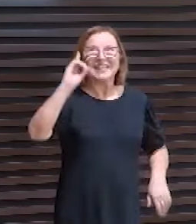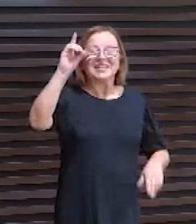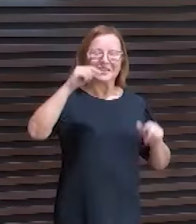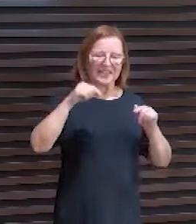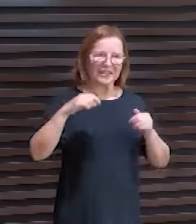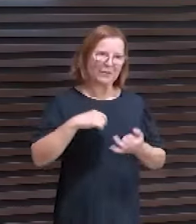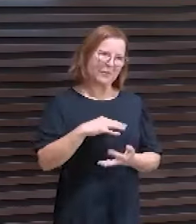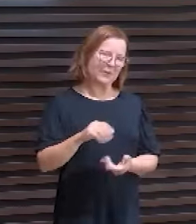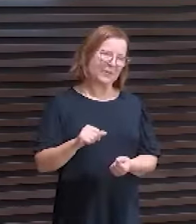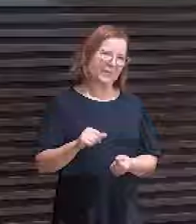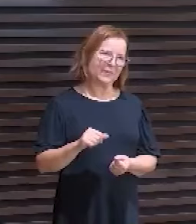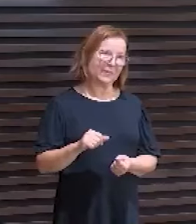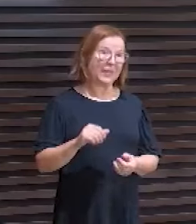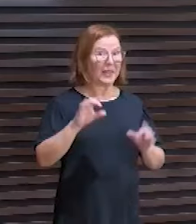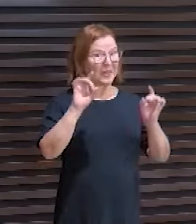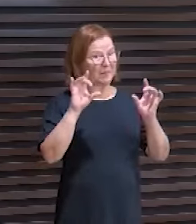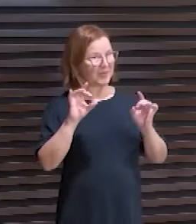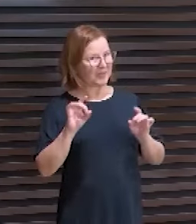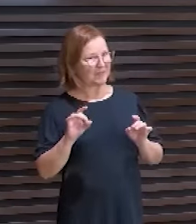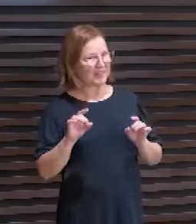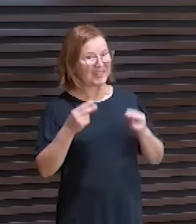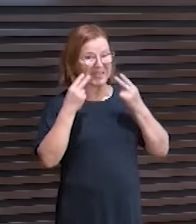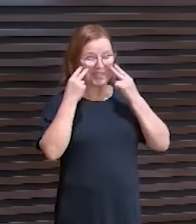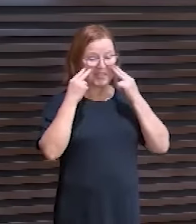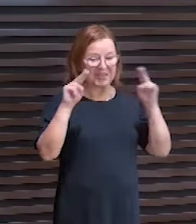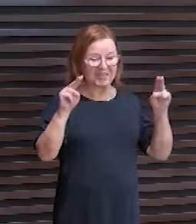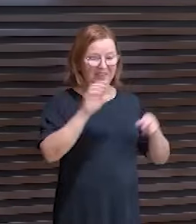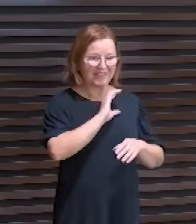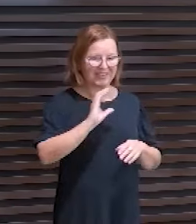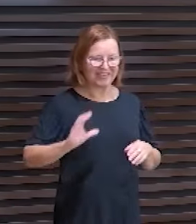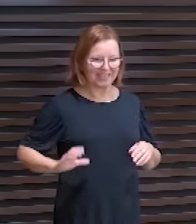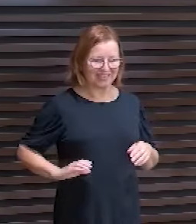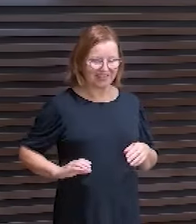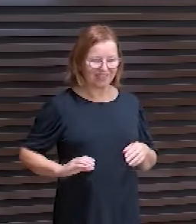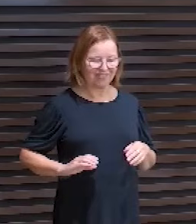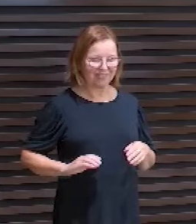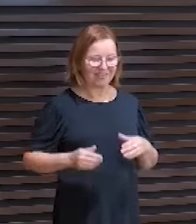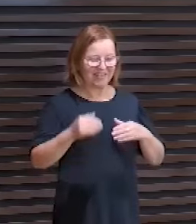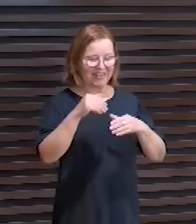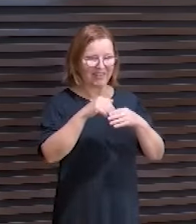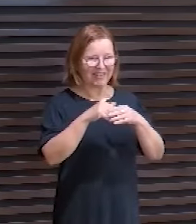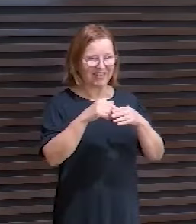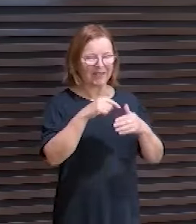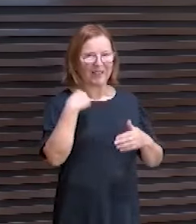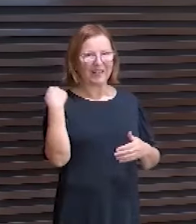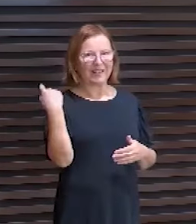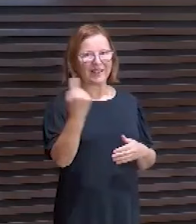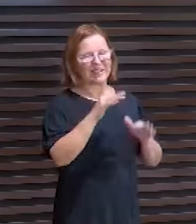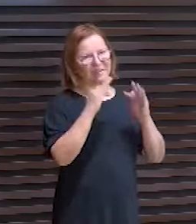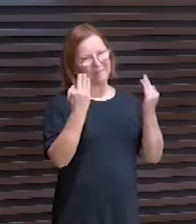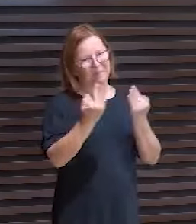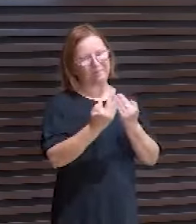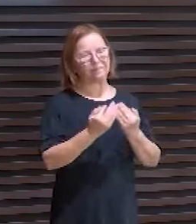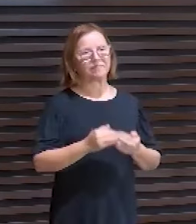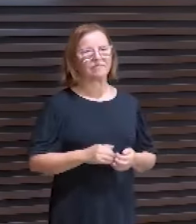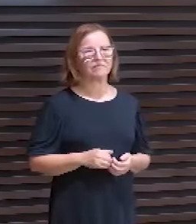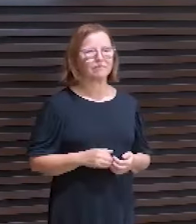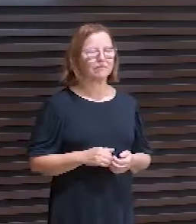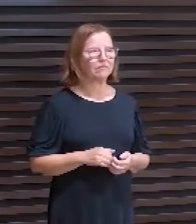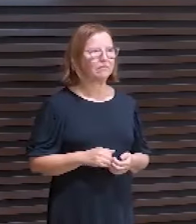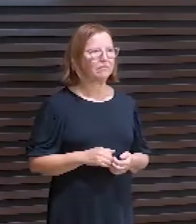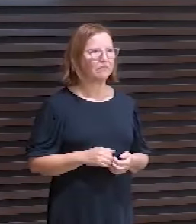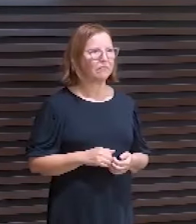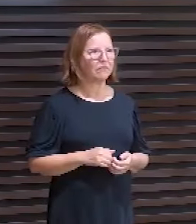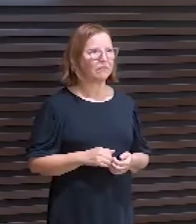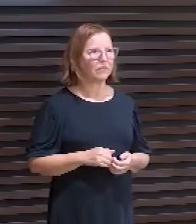especialmente de testemunho de cristo dentro das nossas casas no texto desculpa